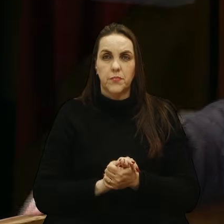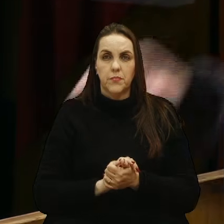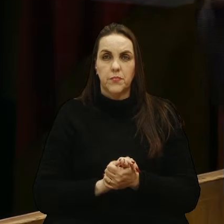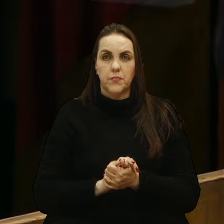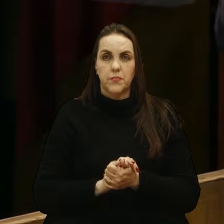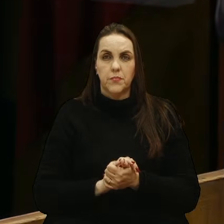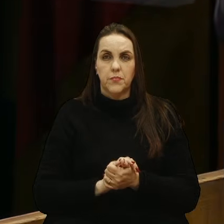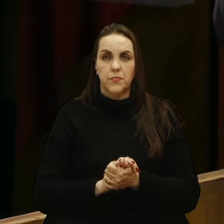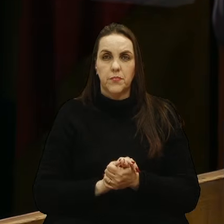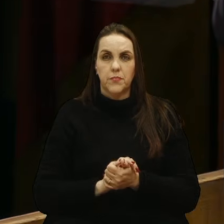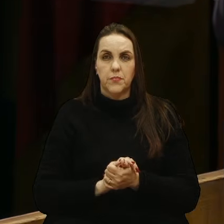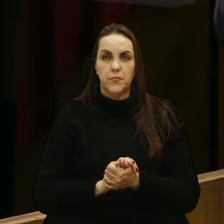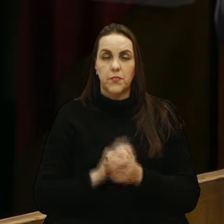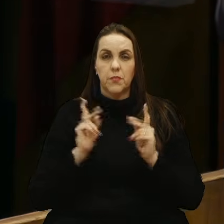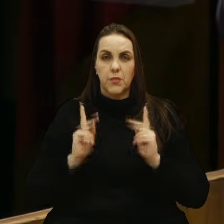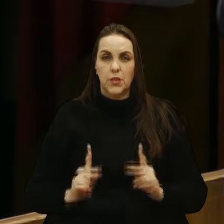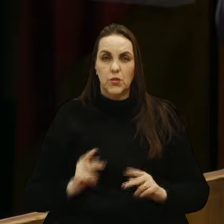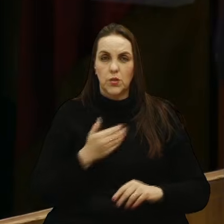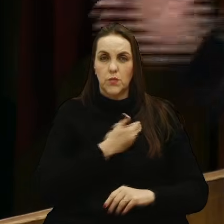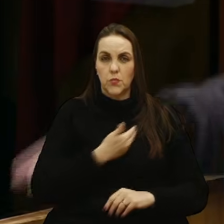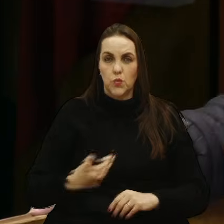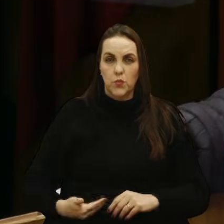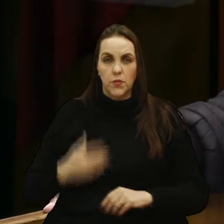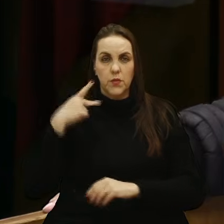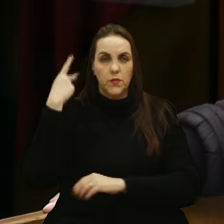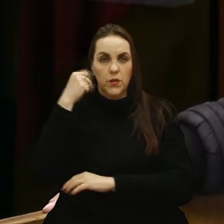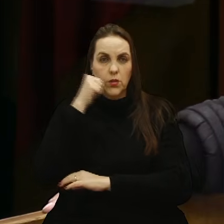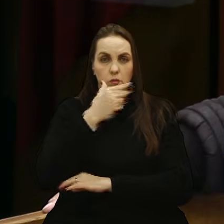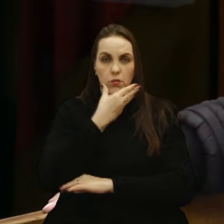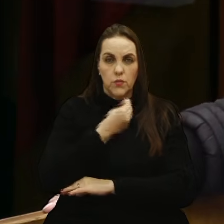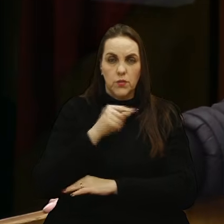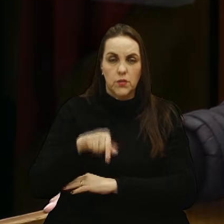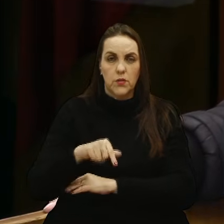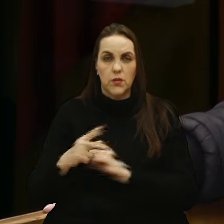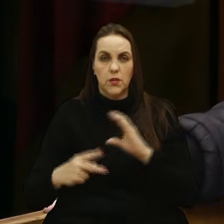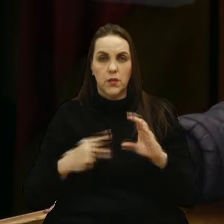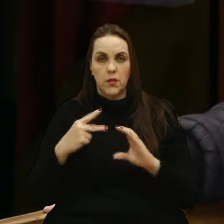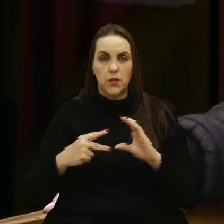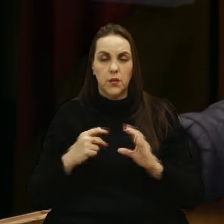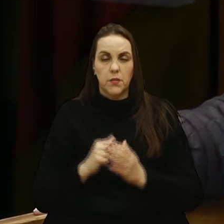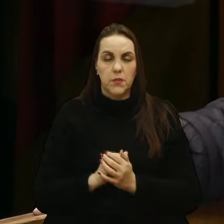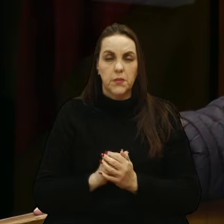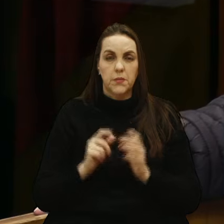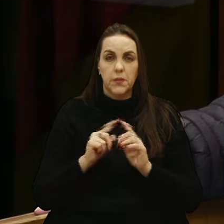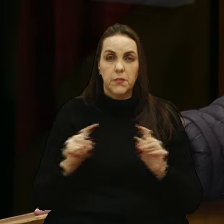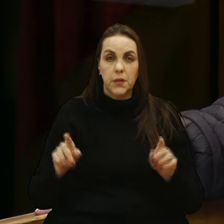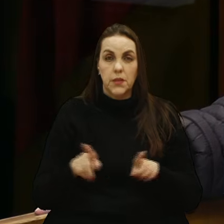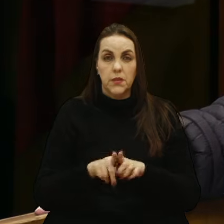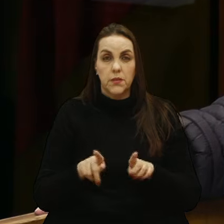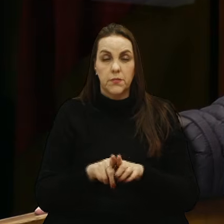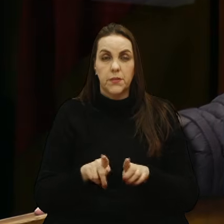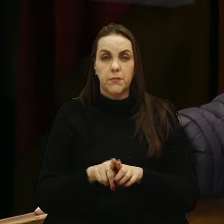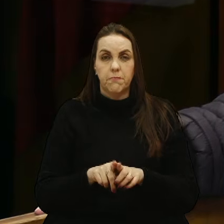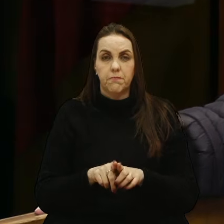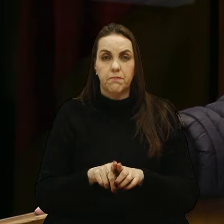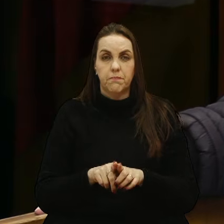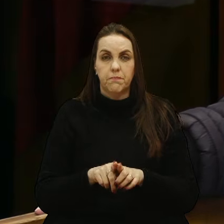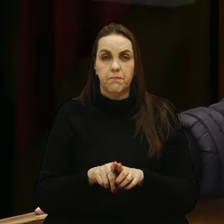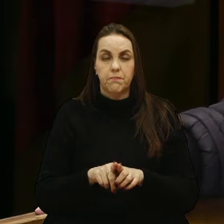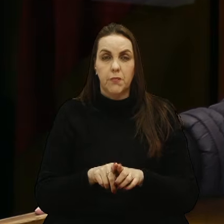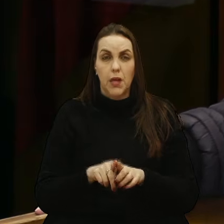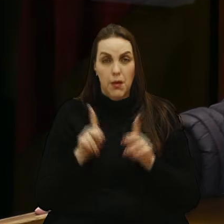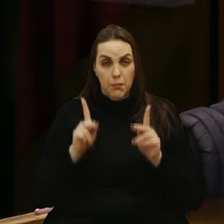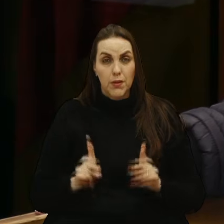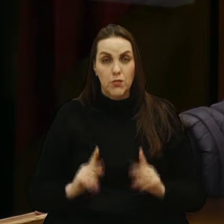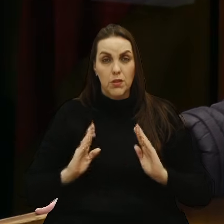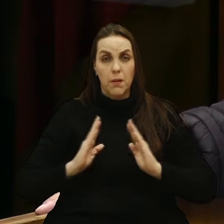entes públicos, vereadores e vereadoras dessa casa, mas como também munícipes da